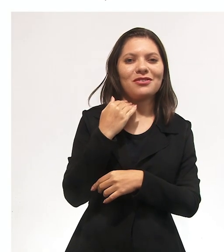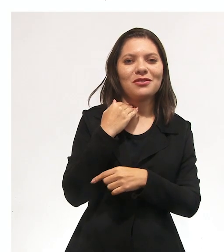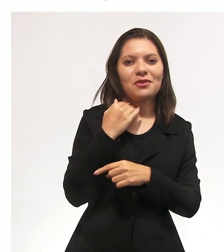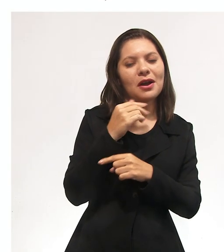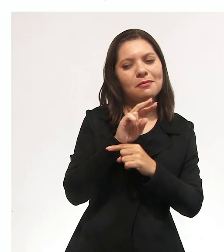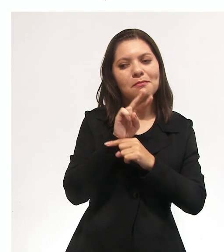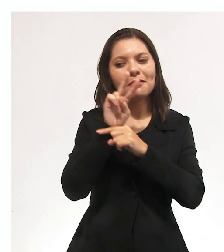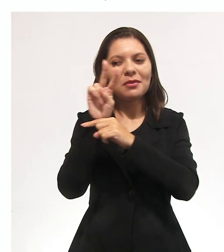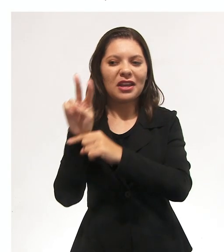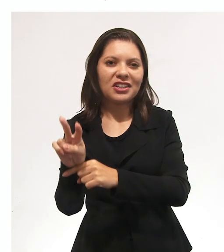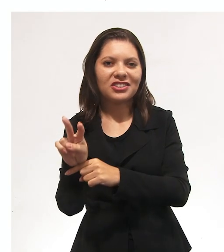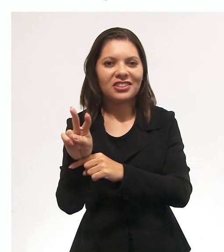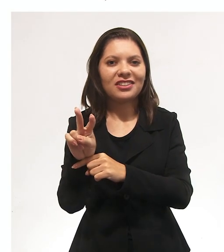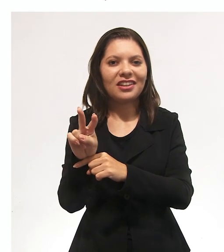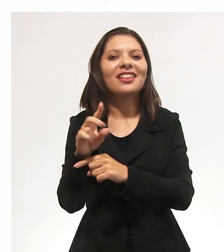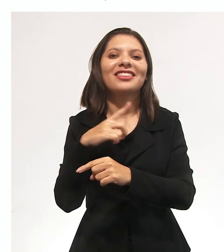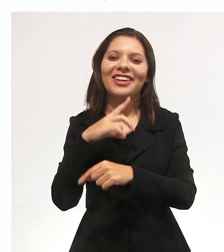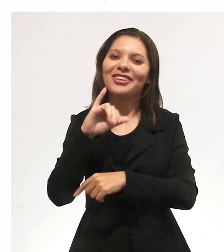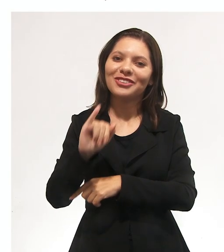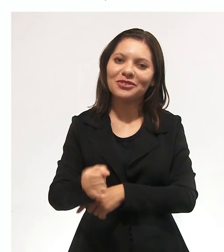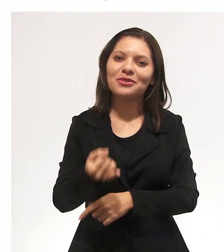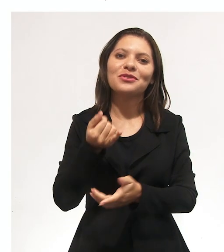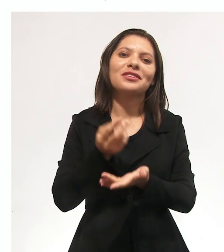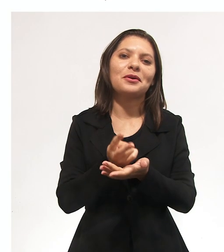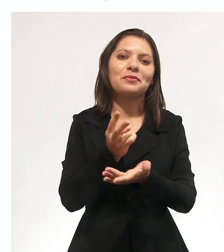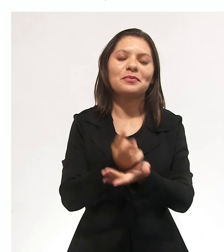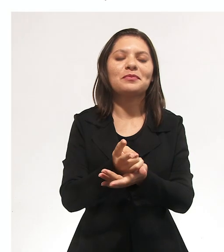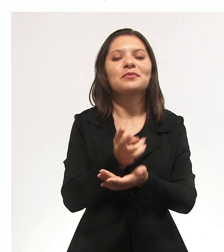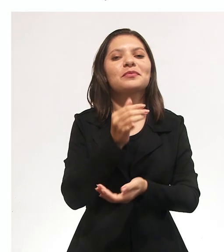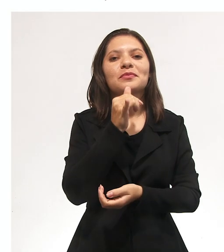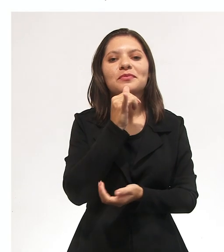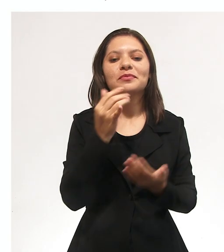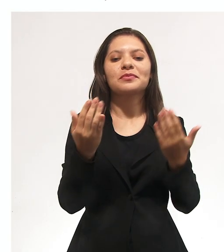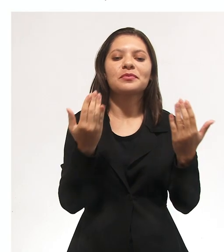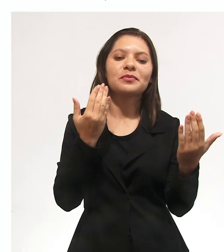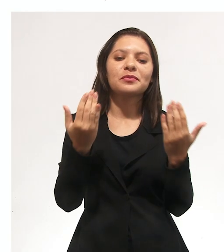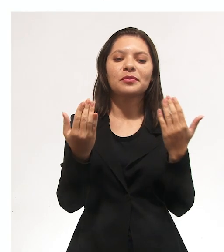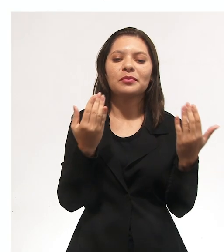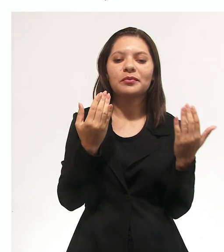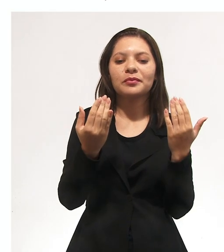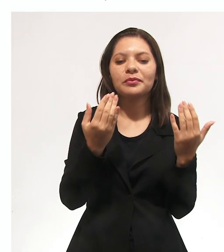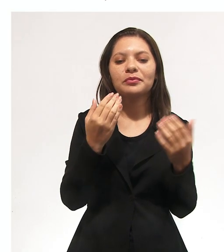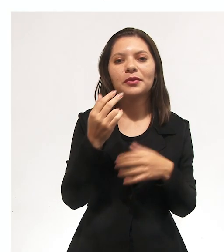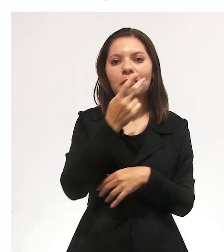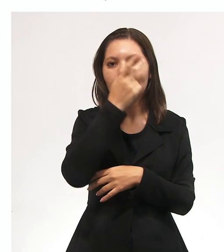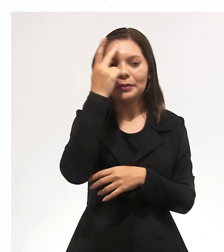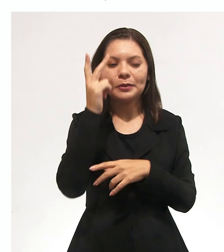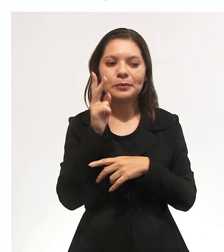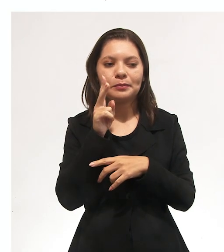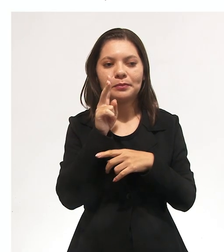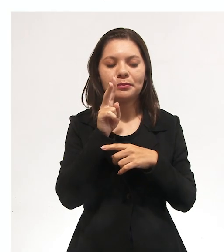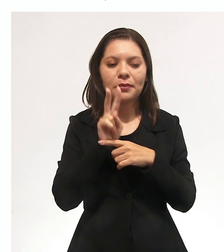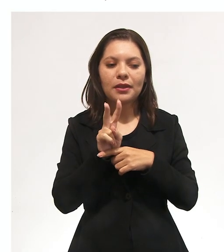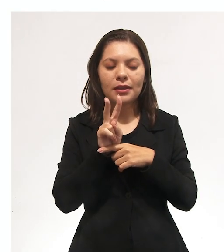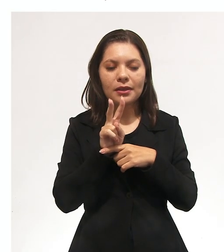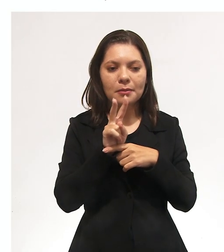cobrar uns juros. Então, vamos o exemplo que eu coloquei aqui. Alguém empresta R$ 100, por